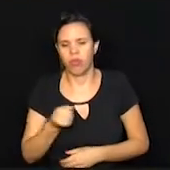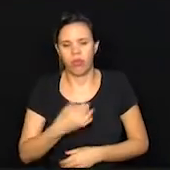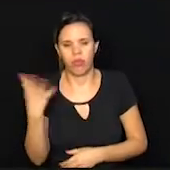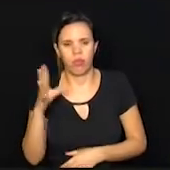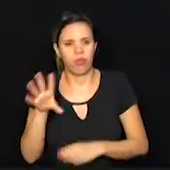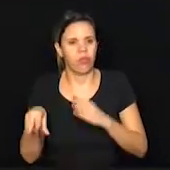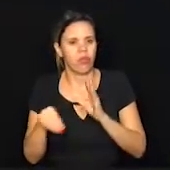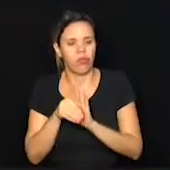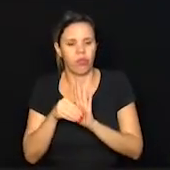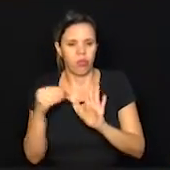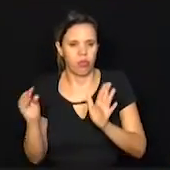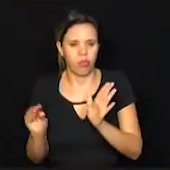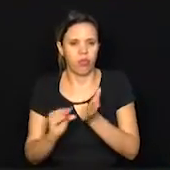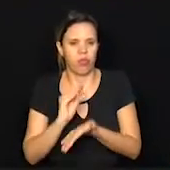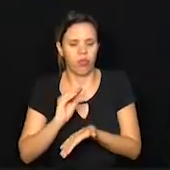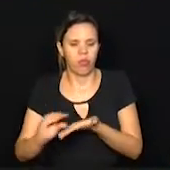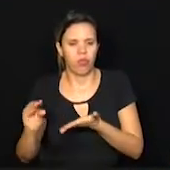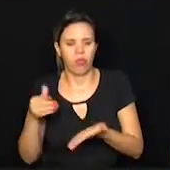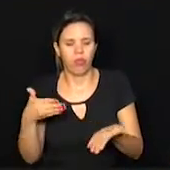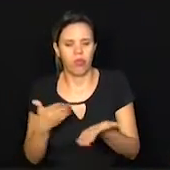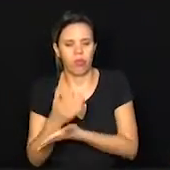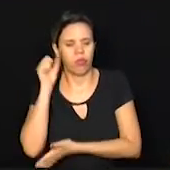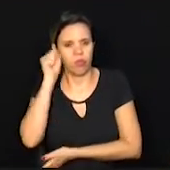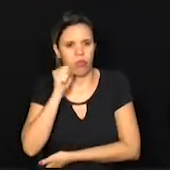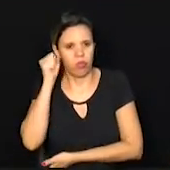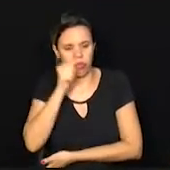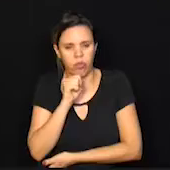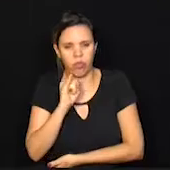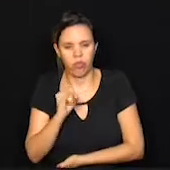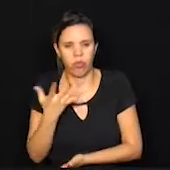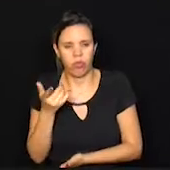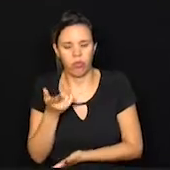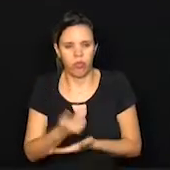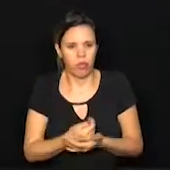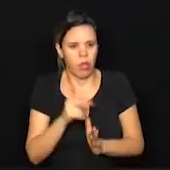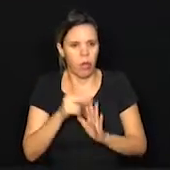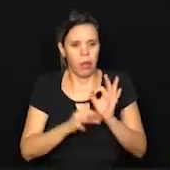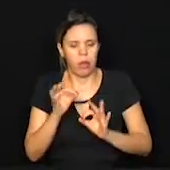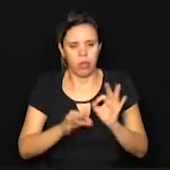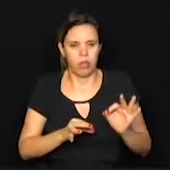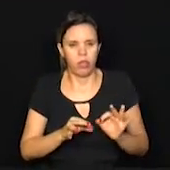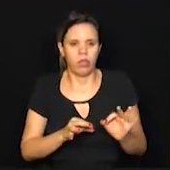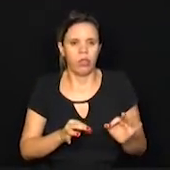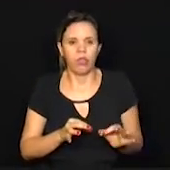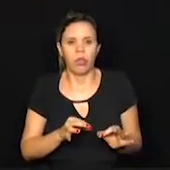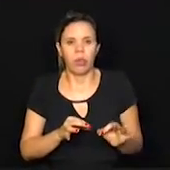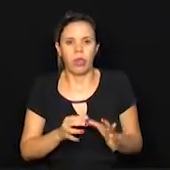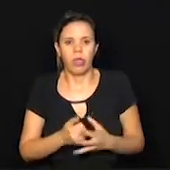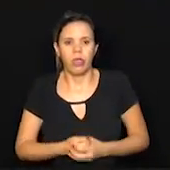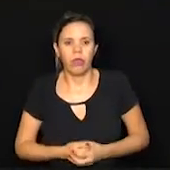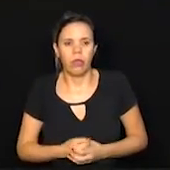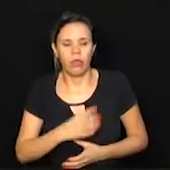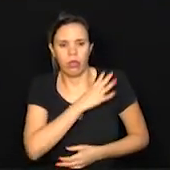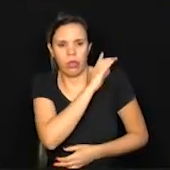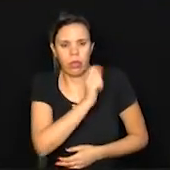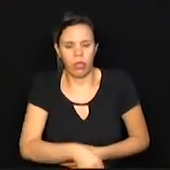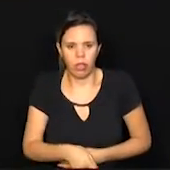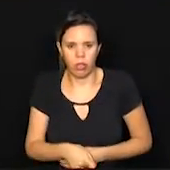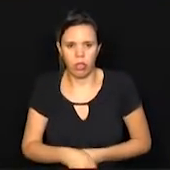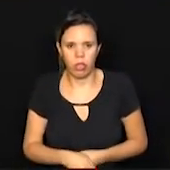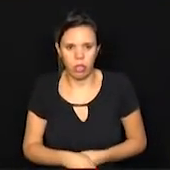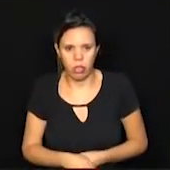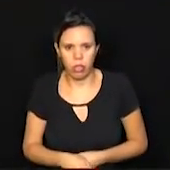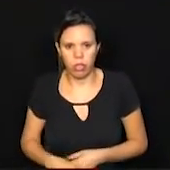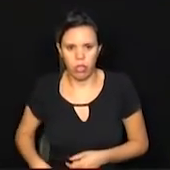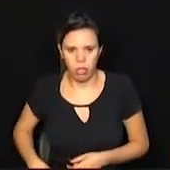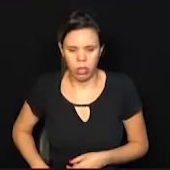que levariam a emendar o Senado e se fosse aprovada no senado seria qual era o plano da ditadura aí vem a coisa curiosa o plano da